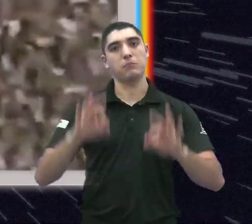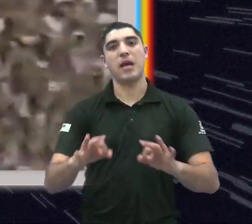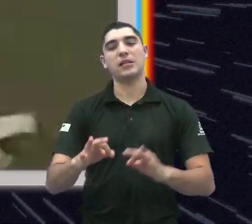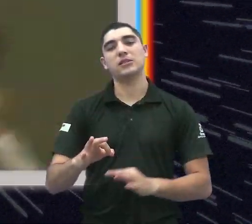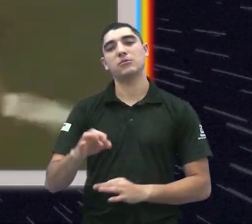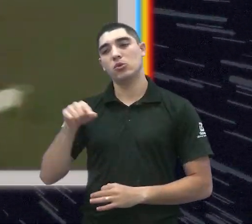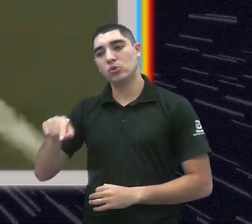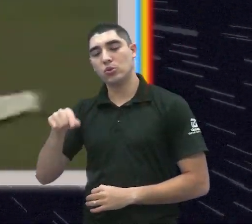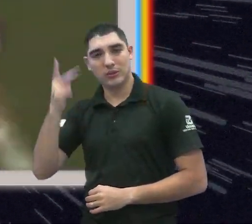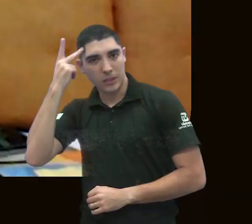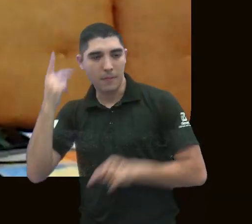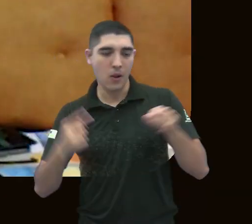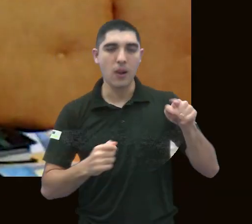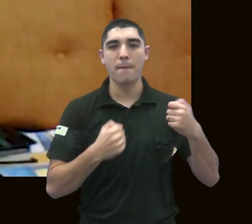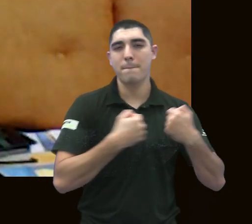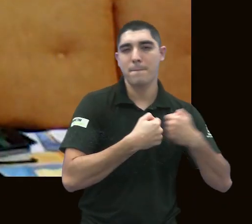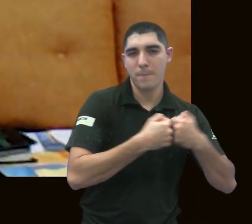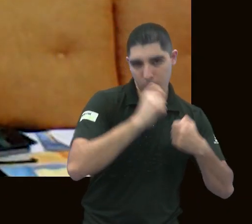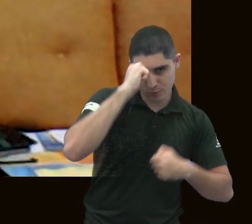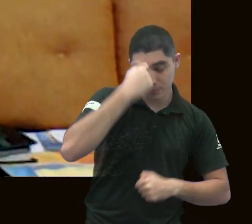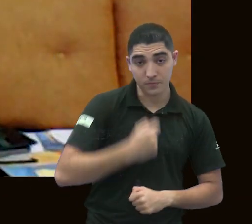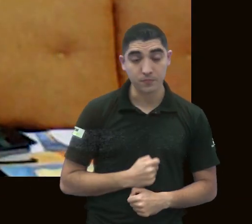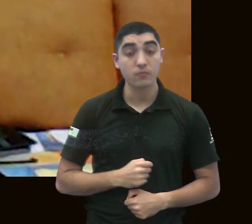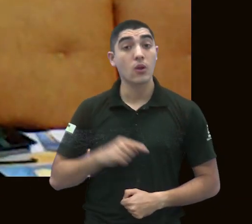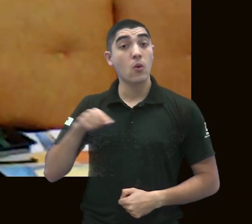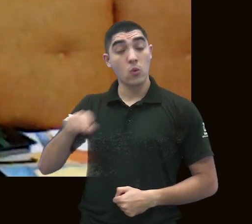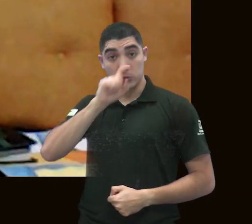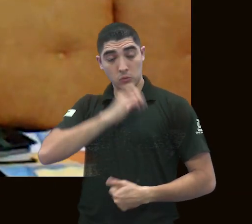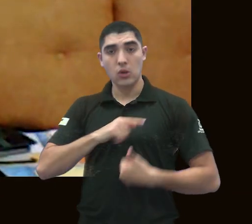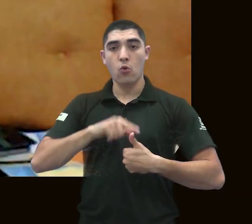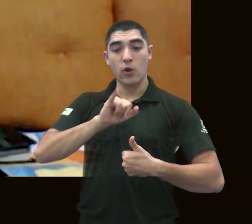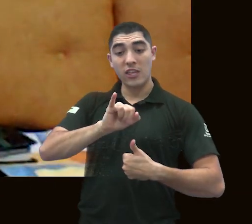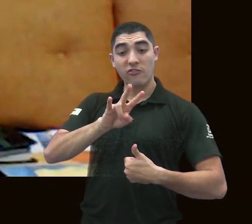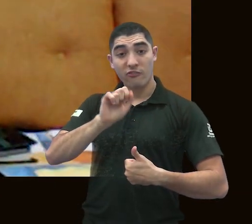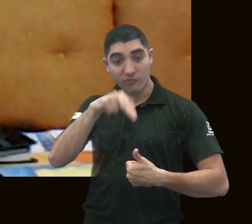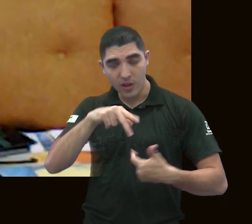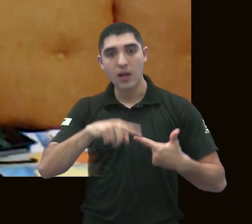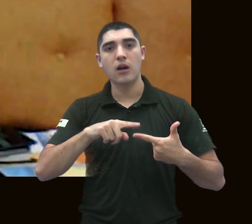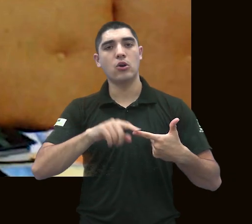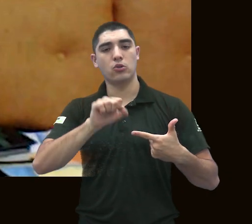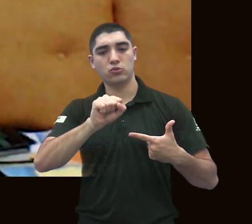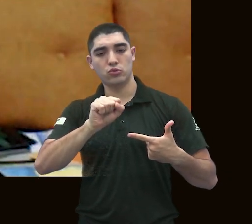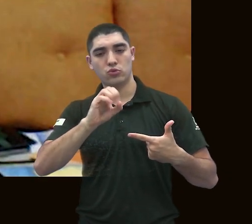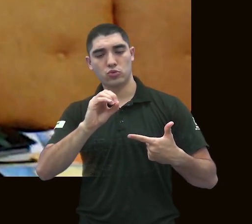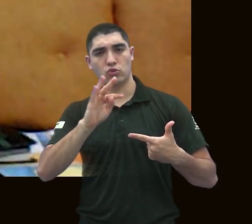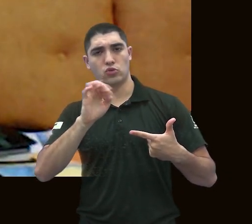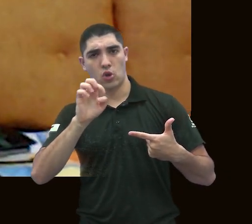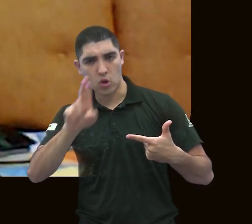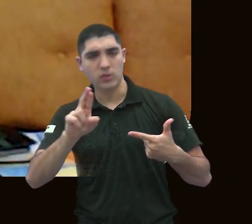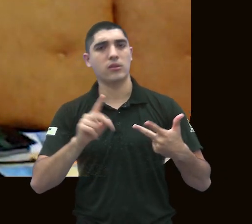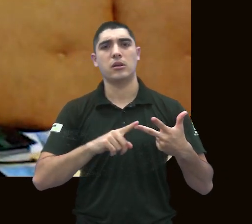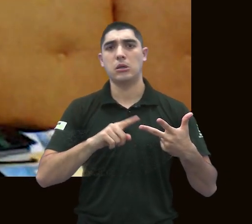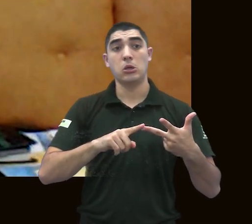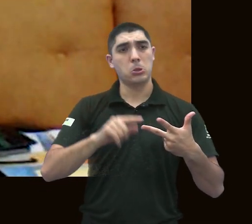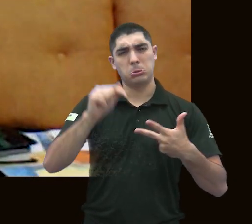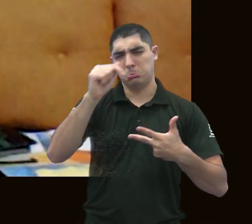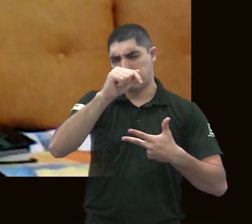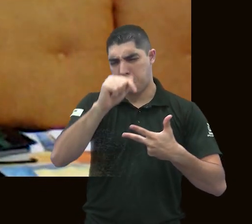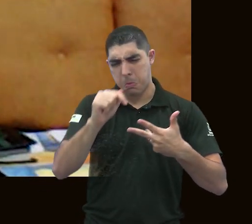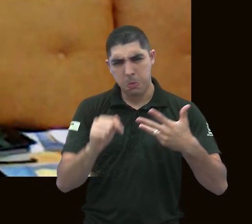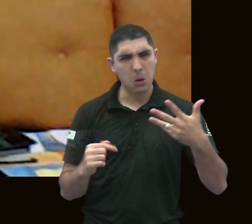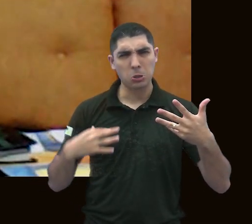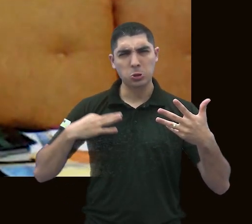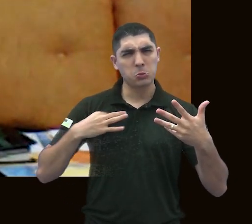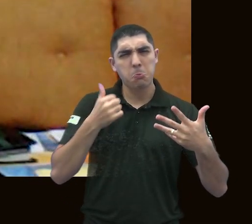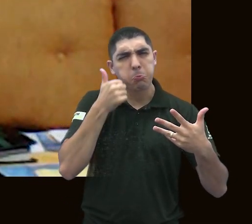Paulistão contra a Ponte Preta. O São José trouxe o Ivan do Palmeiras, o Beto Fuscão, trouxe o Soter,